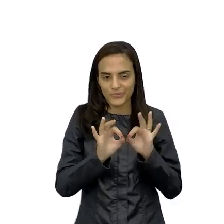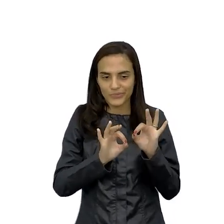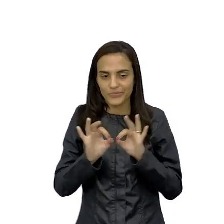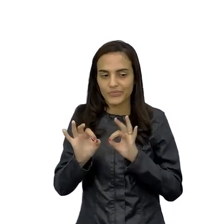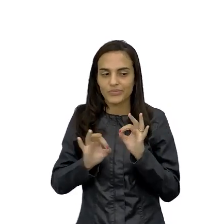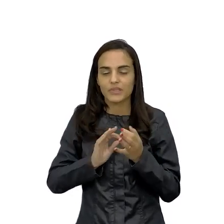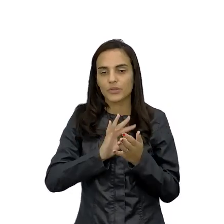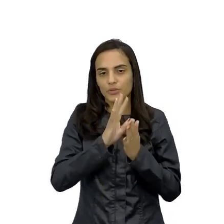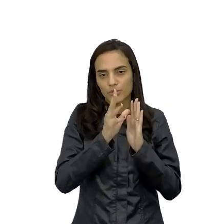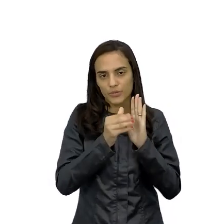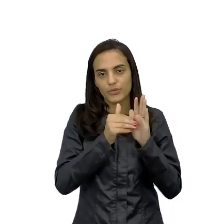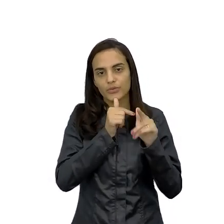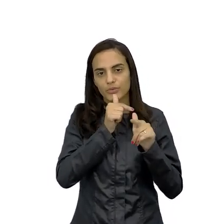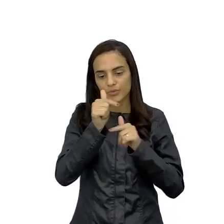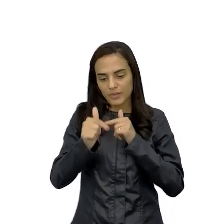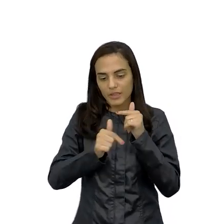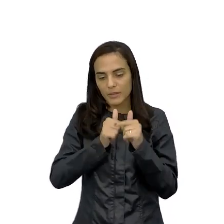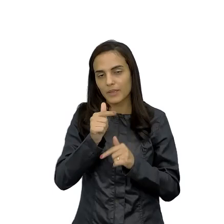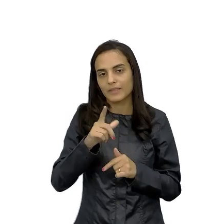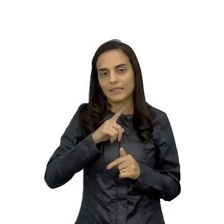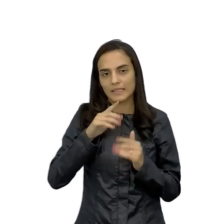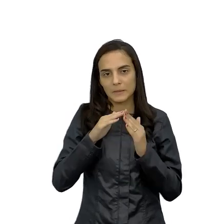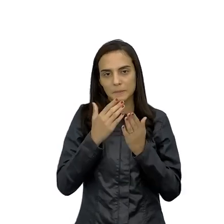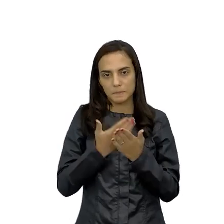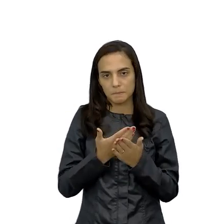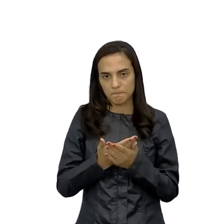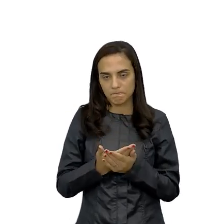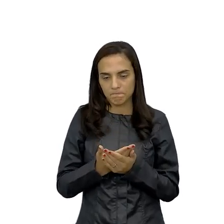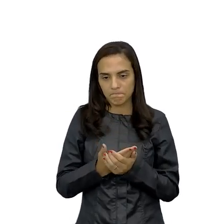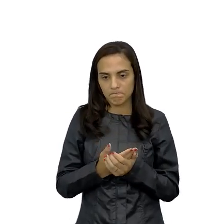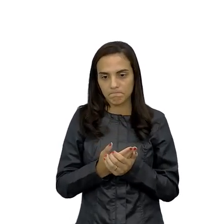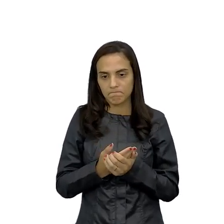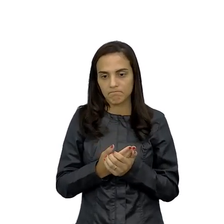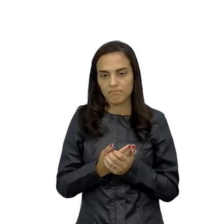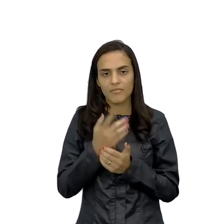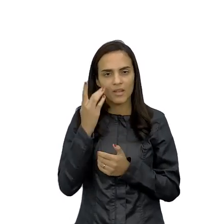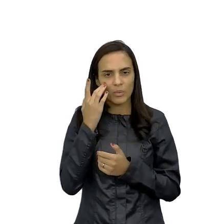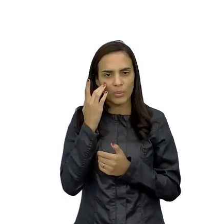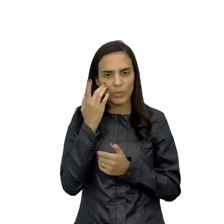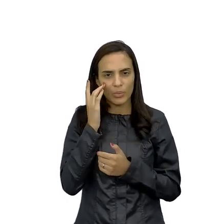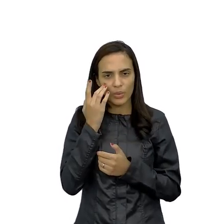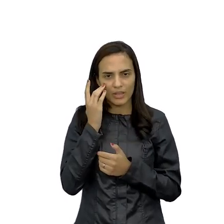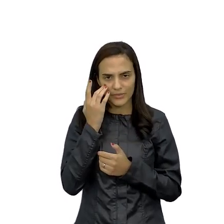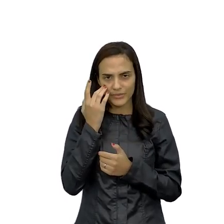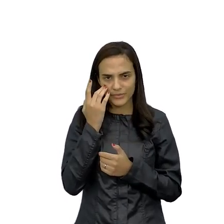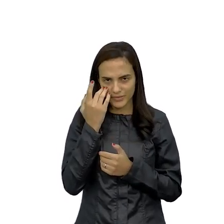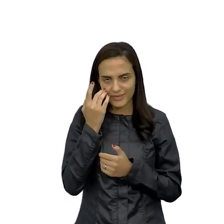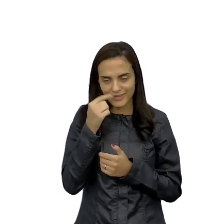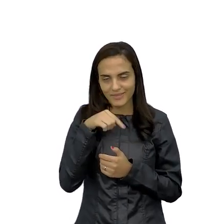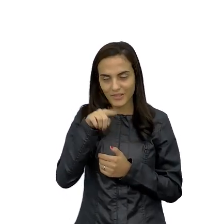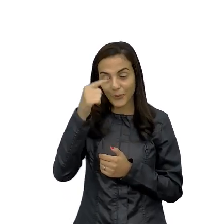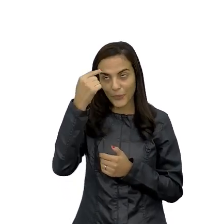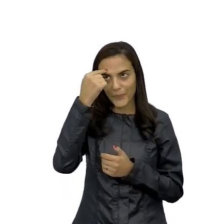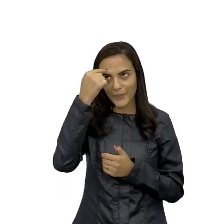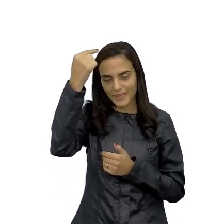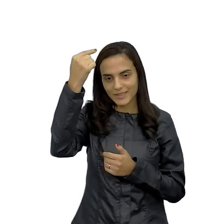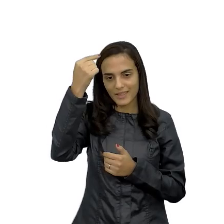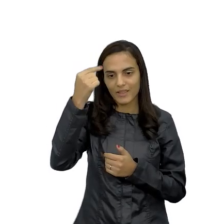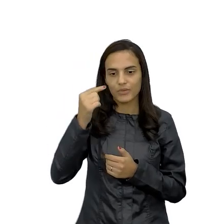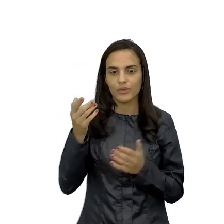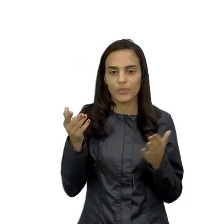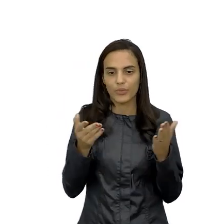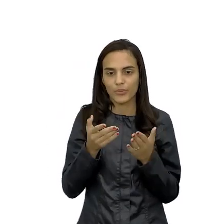organizar todo o trabalho que tem ali na escola. Eu acho que é isso que a gente tinha pensado para vocês